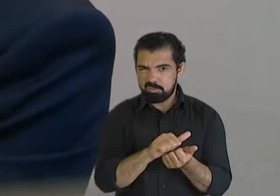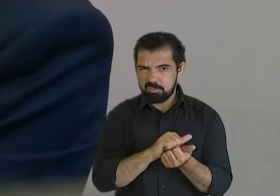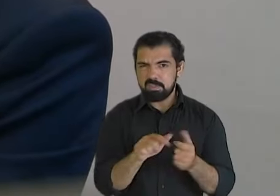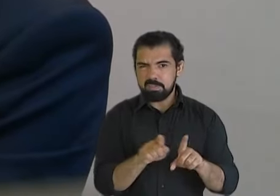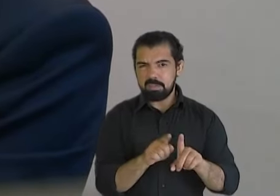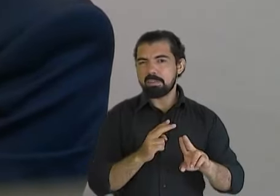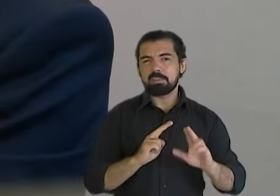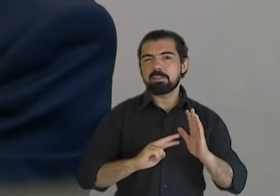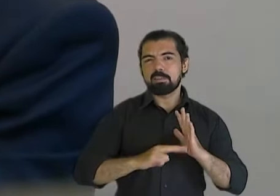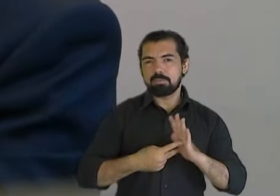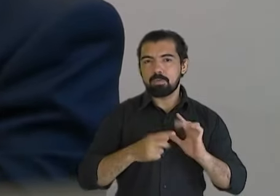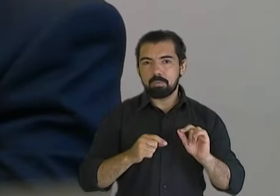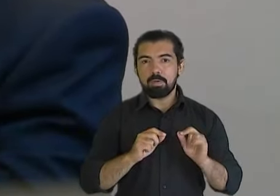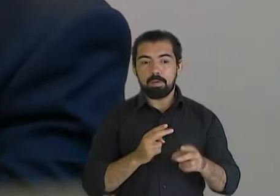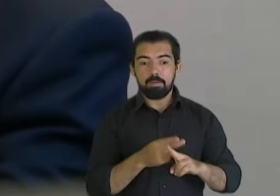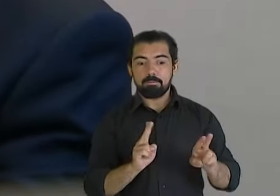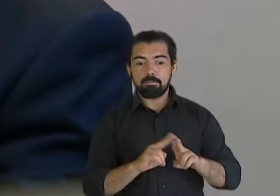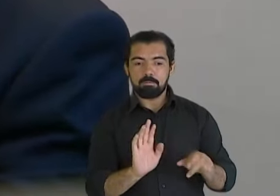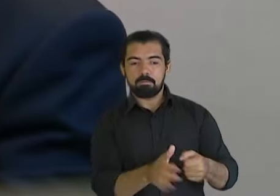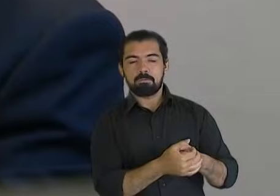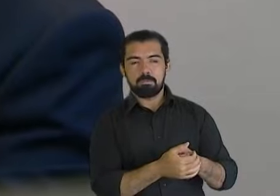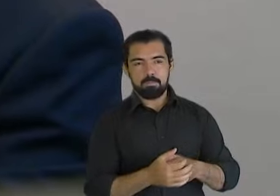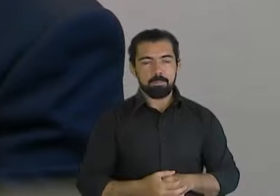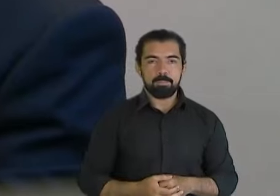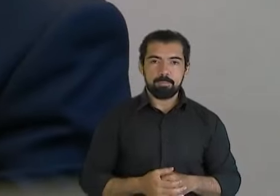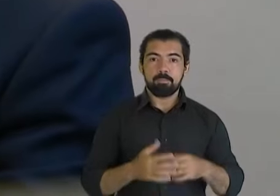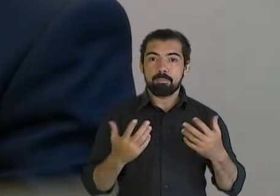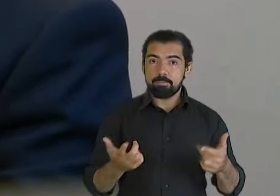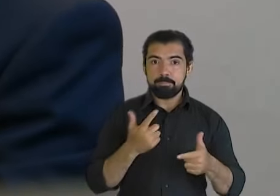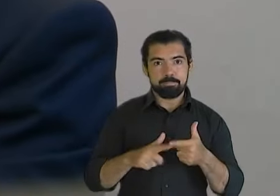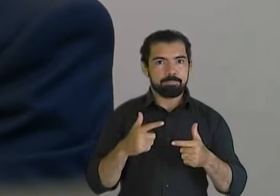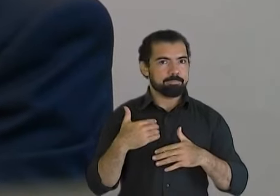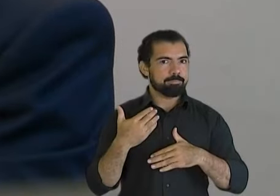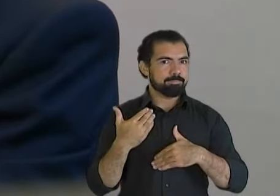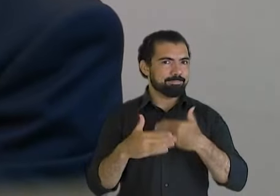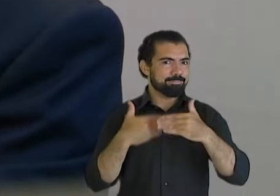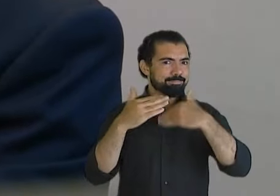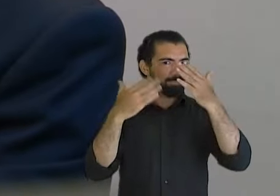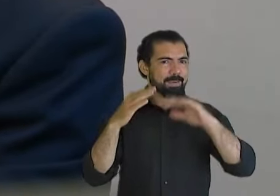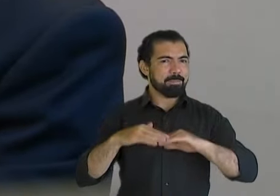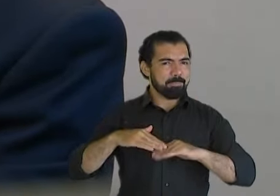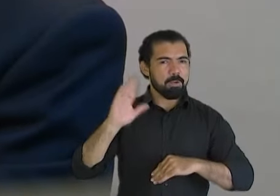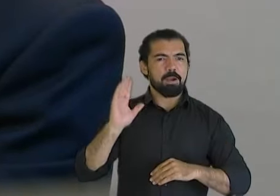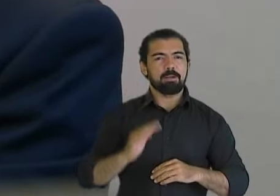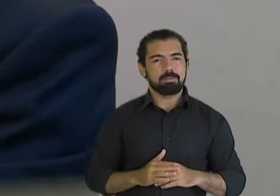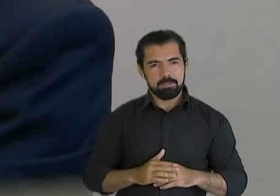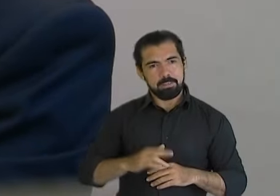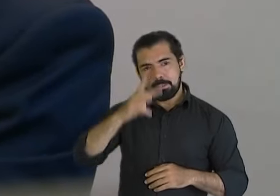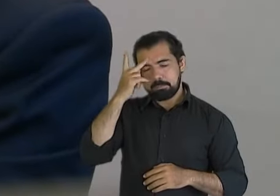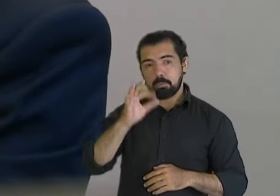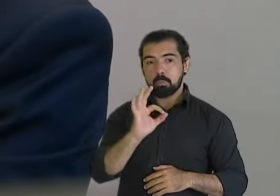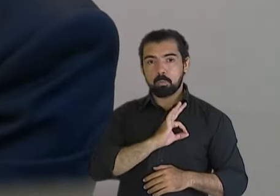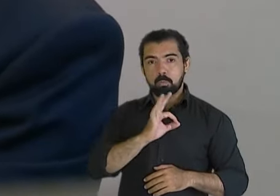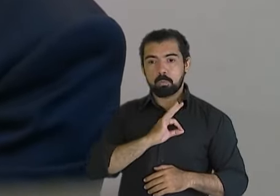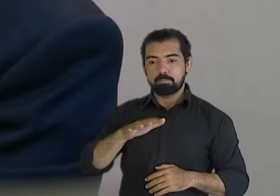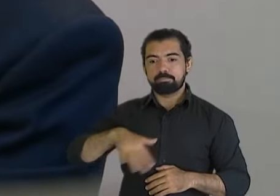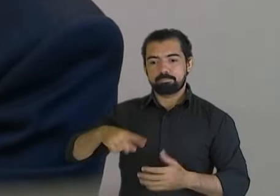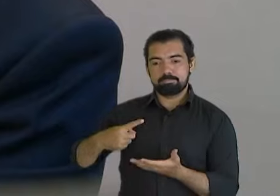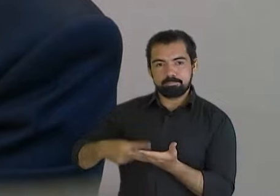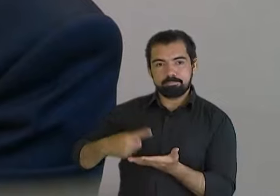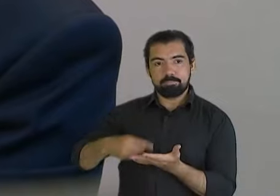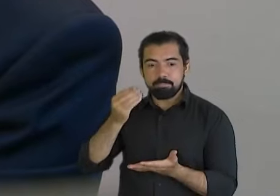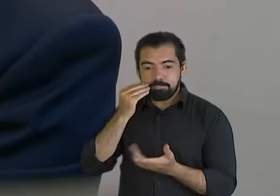com que as coisas tomem proporções muito maiores, né? E aí faz com que as autoridades policiais se mobilizem para tentar